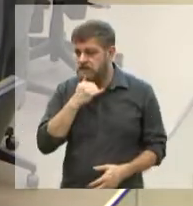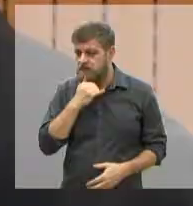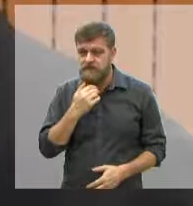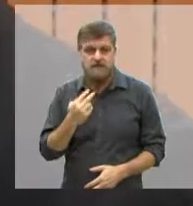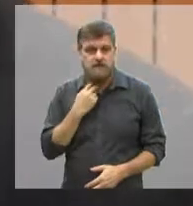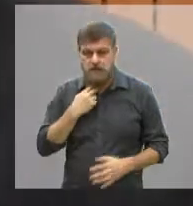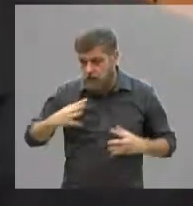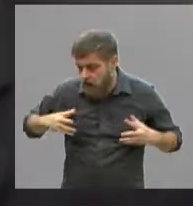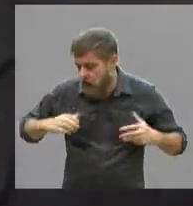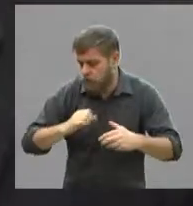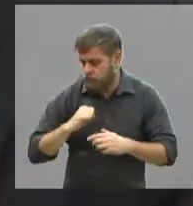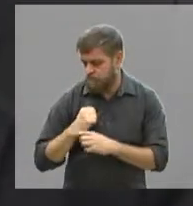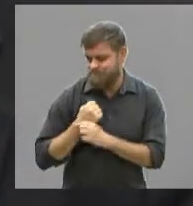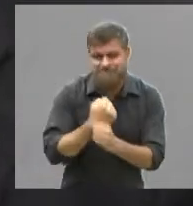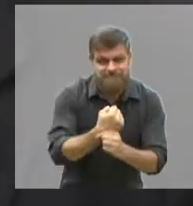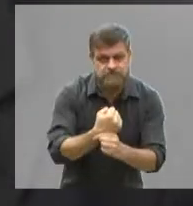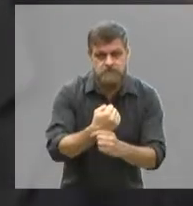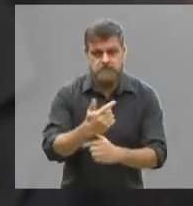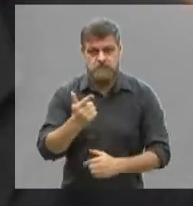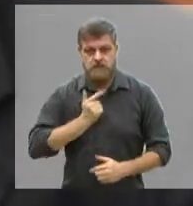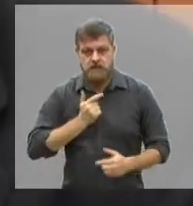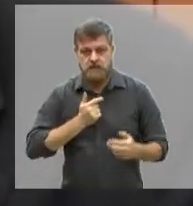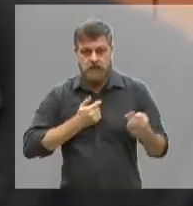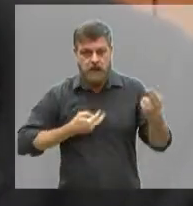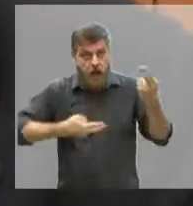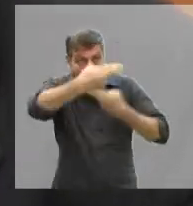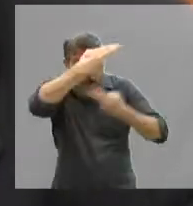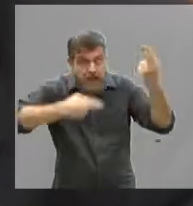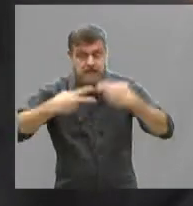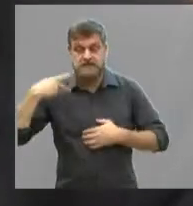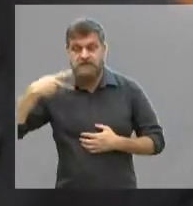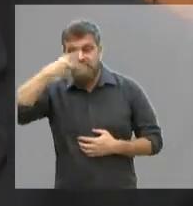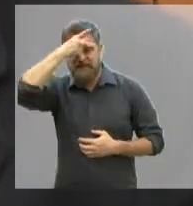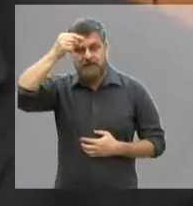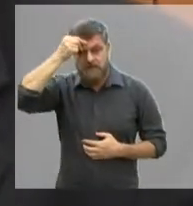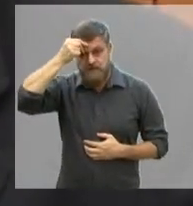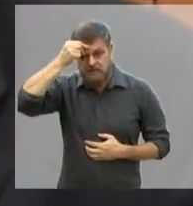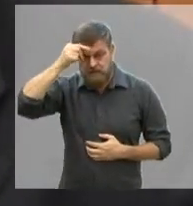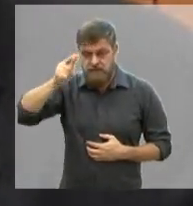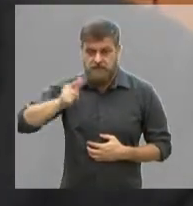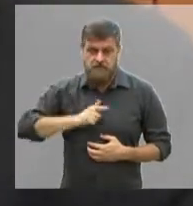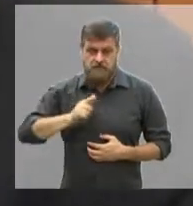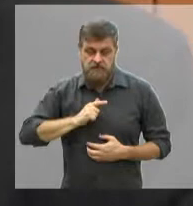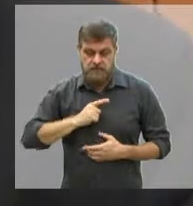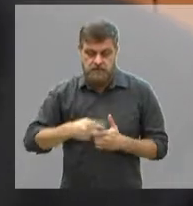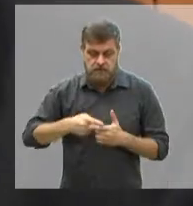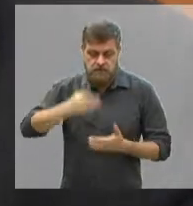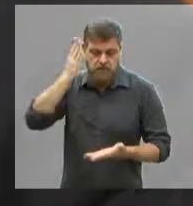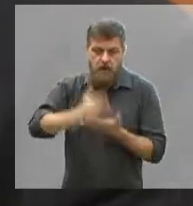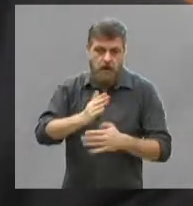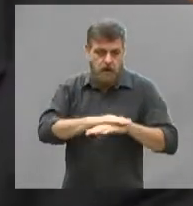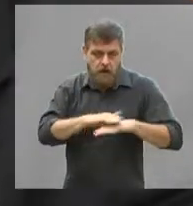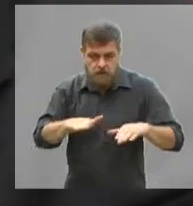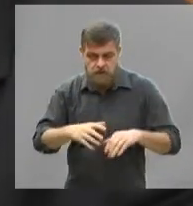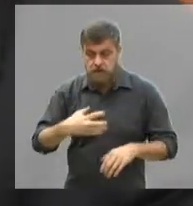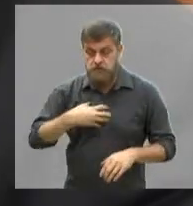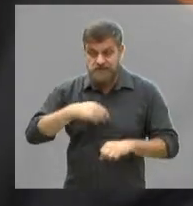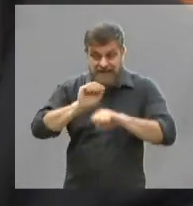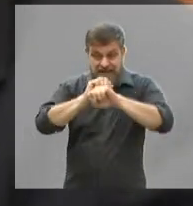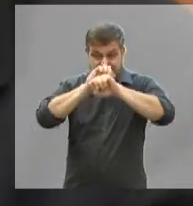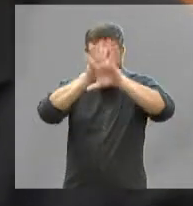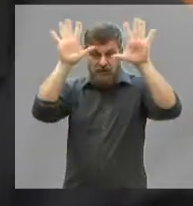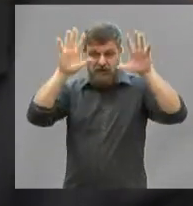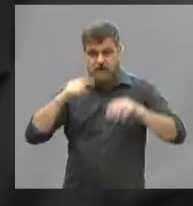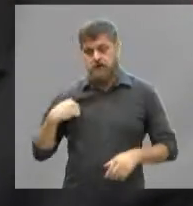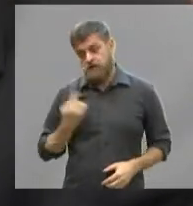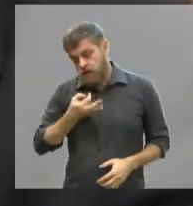não consegue garantir que essa relação entre a prefeitura e a base se resolva de forma mais clara e a gente